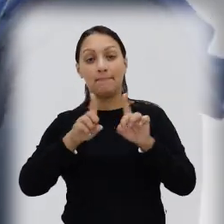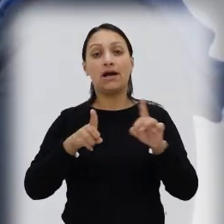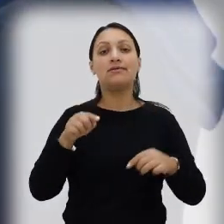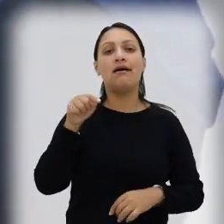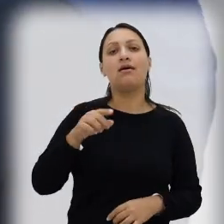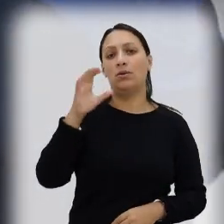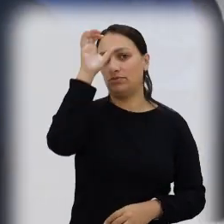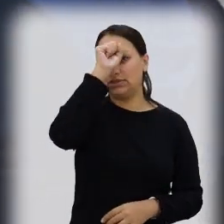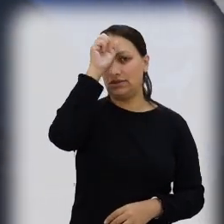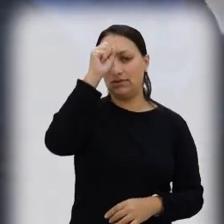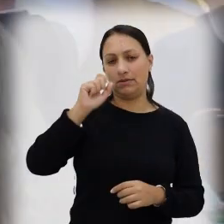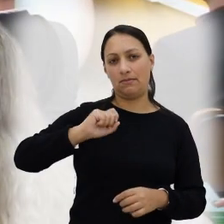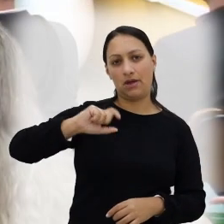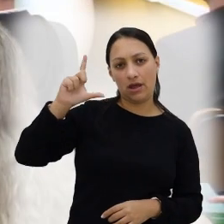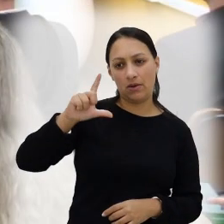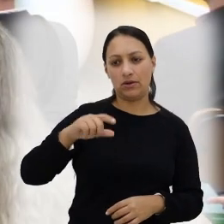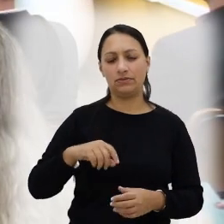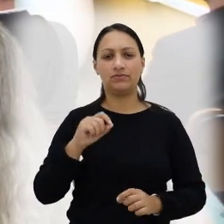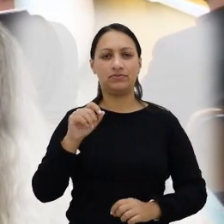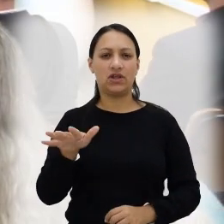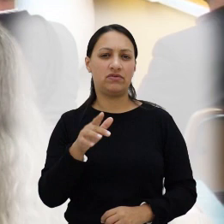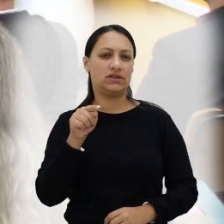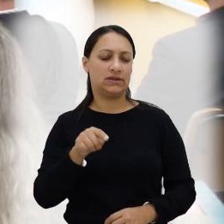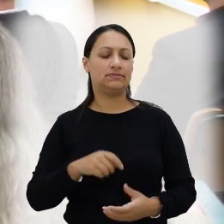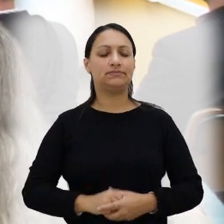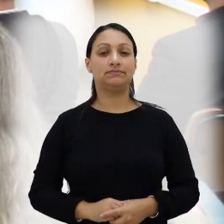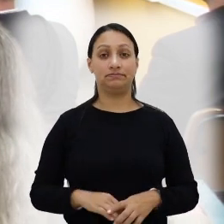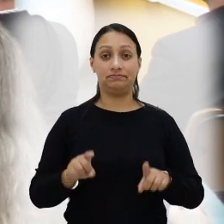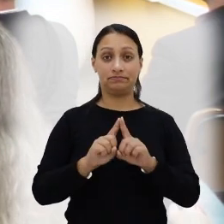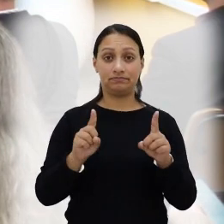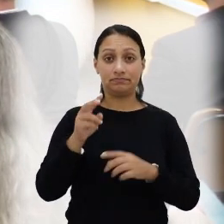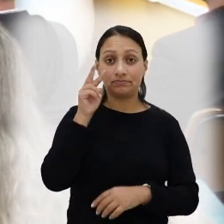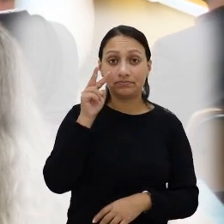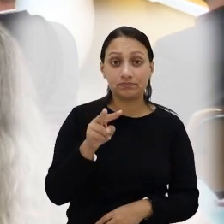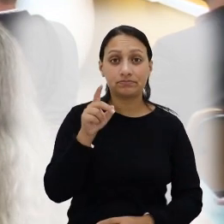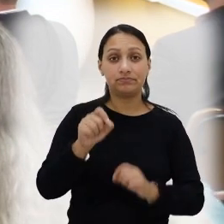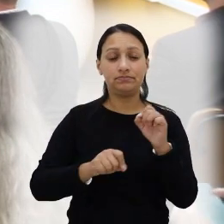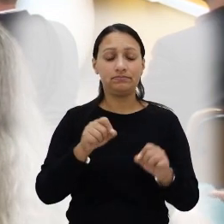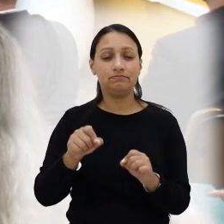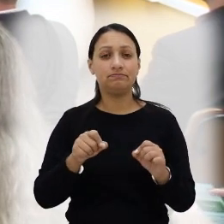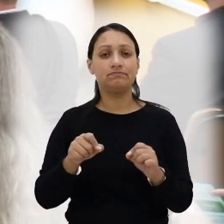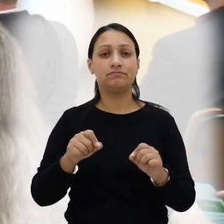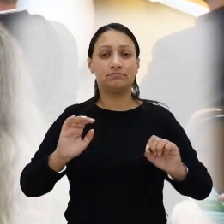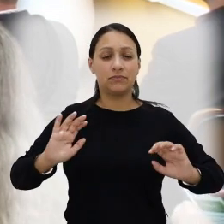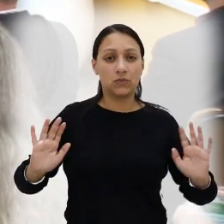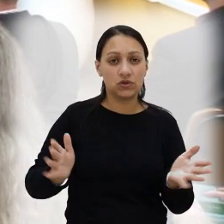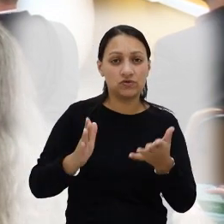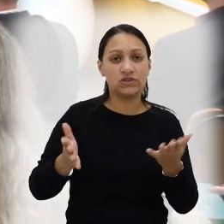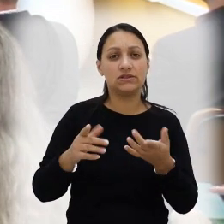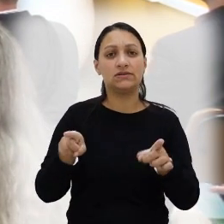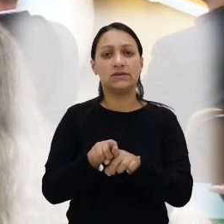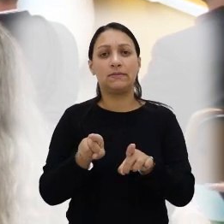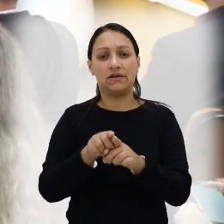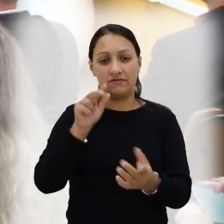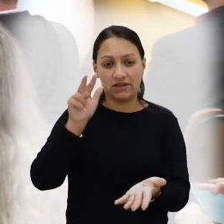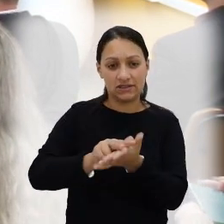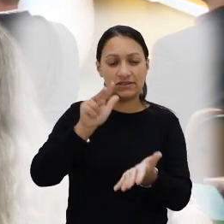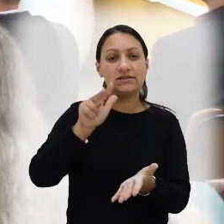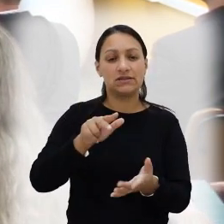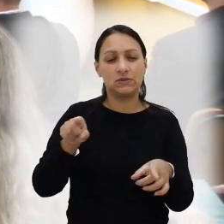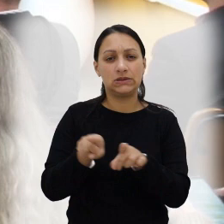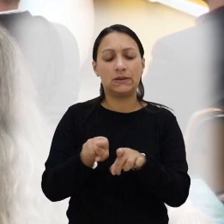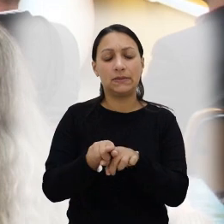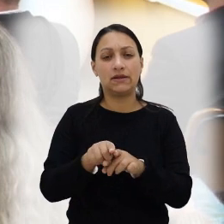maior do que, talvez, aqui. Mas aqui a gente olha aspectos relacionados à prototipação e MVP e validação disso.